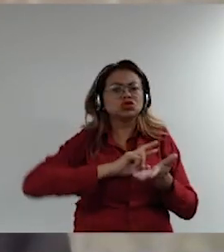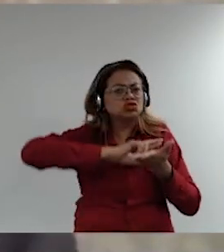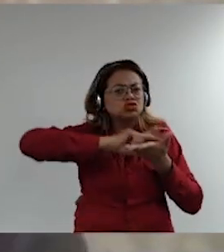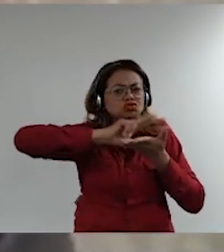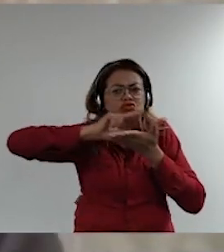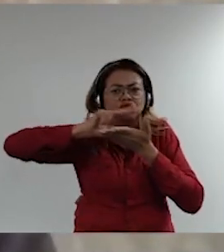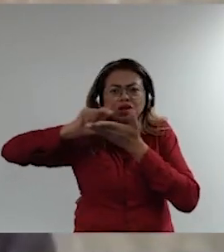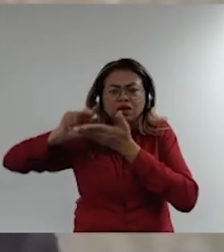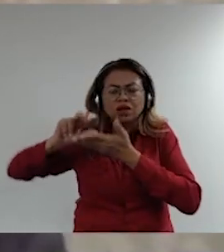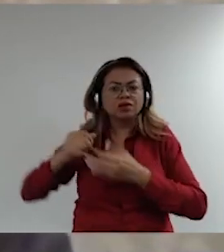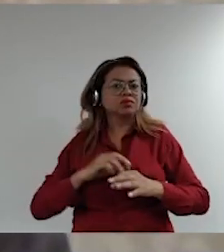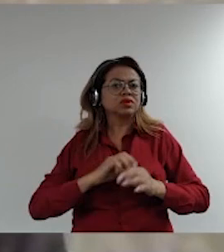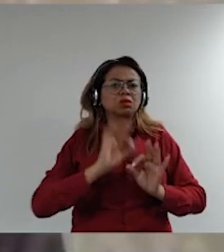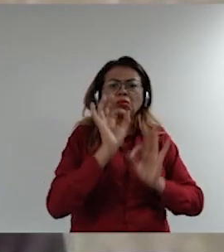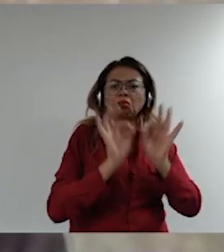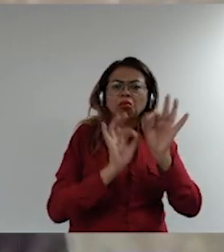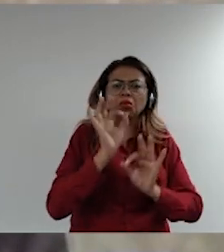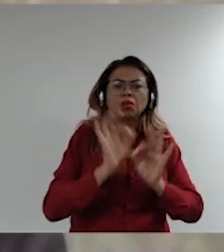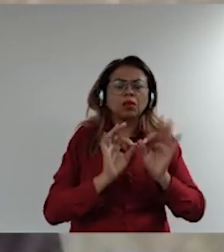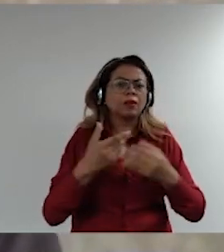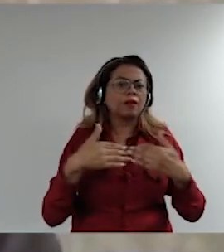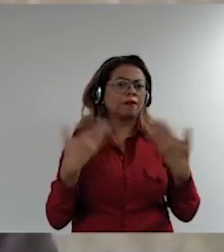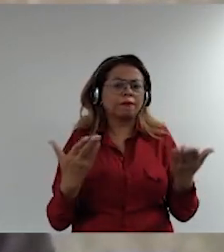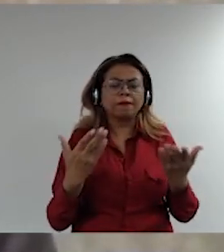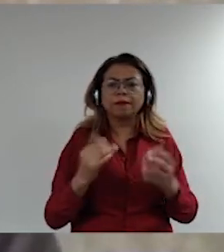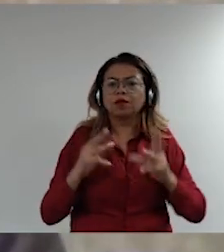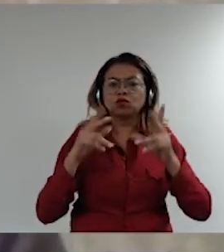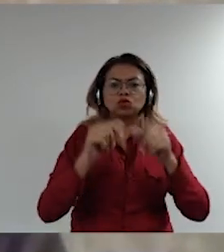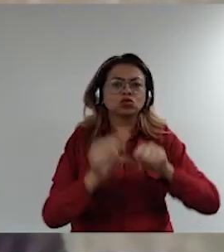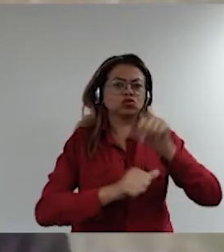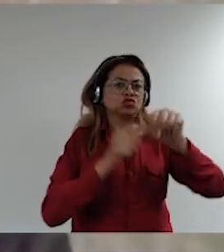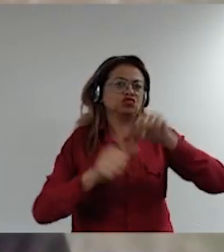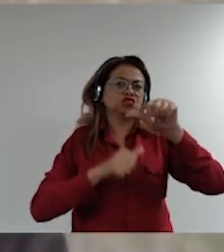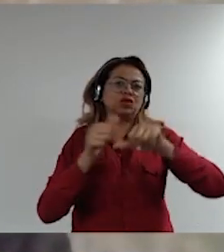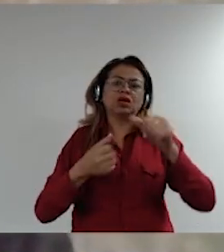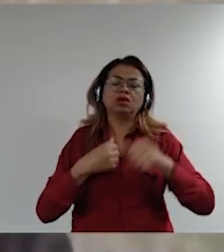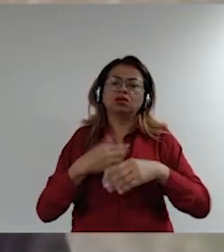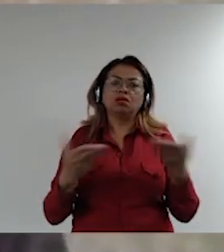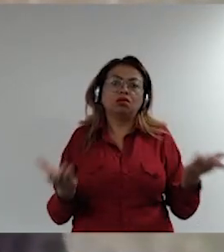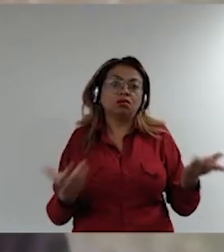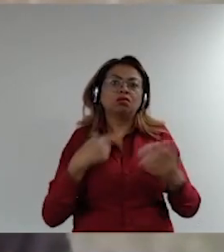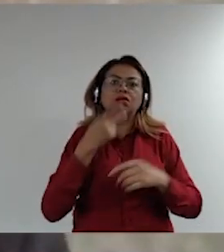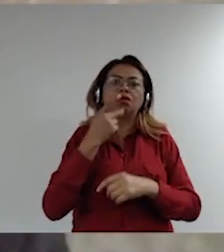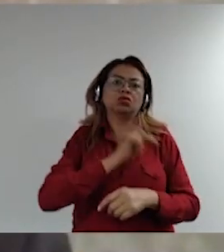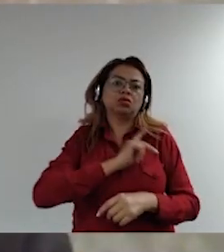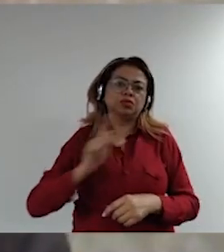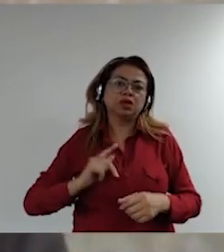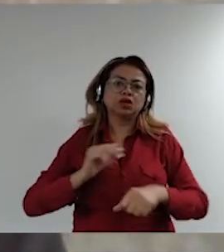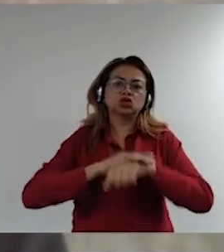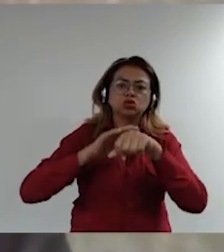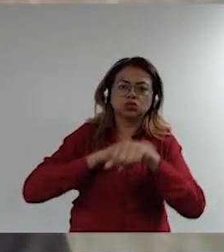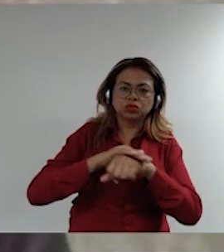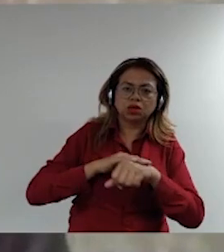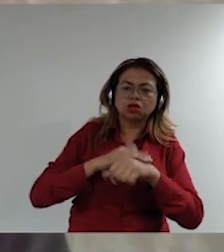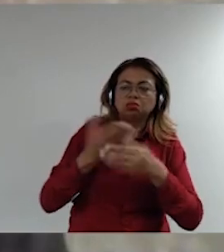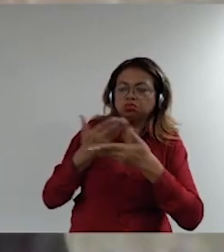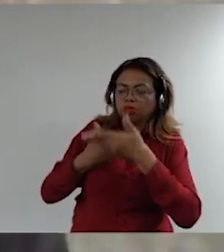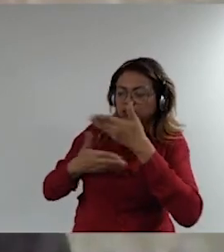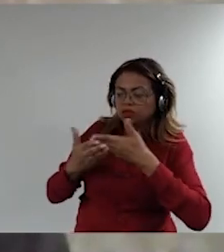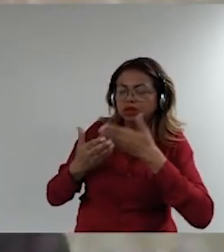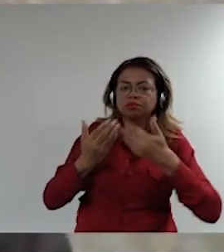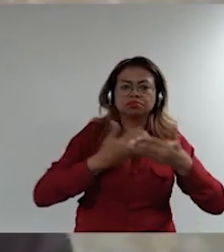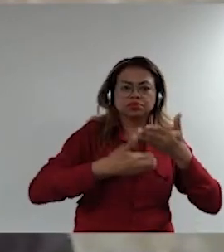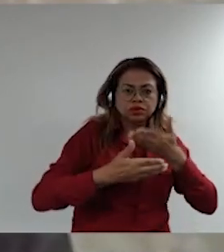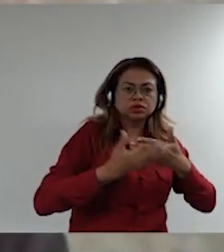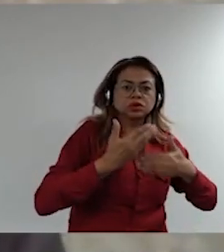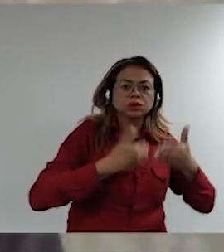projetos, tivemos que alterar tudo. E aí, os presidentes começaram a conversar entre si. Foi importante